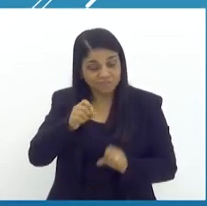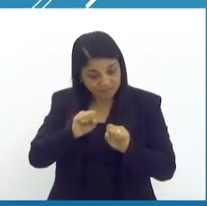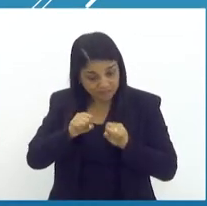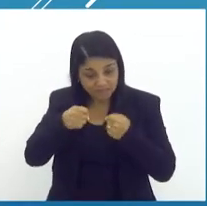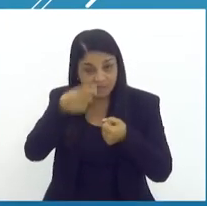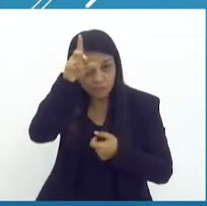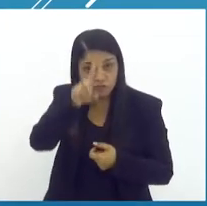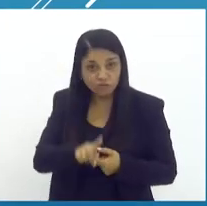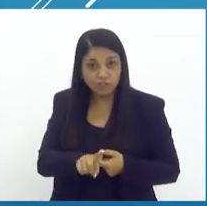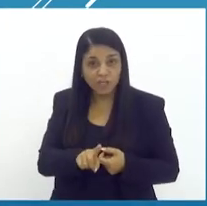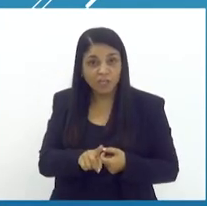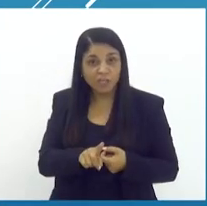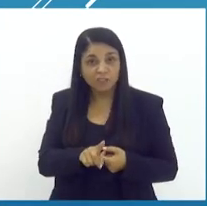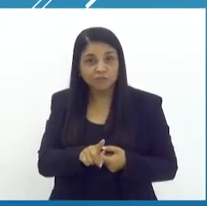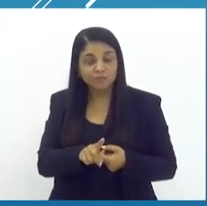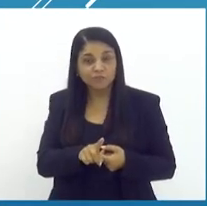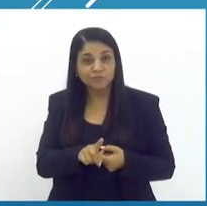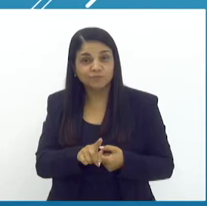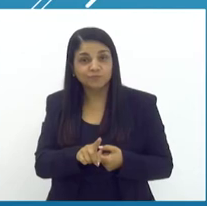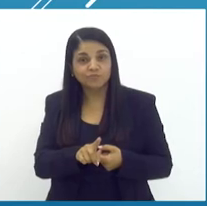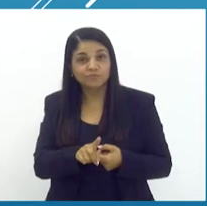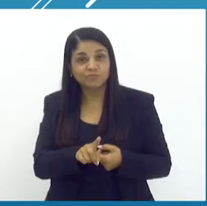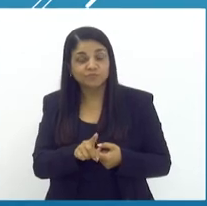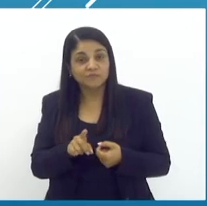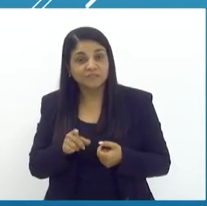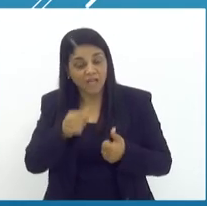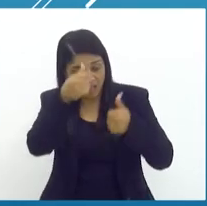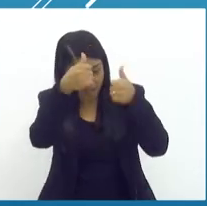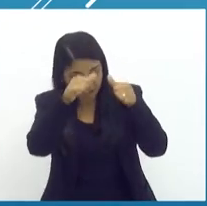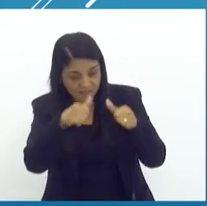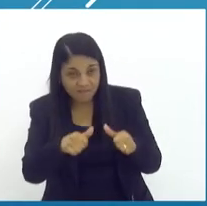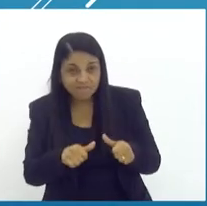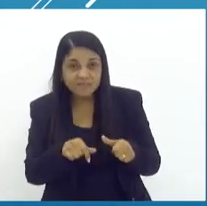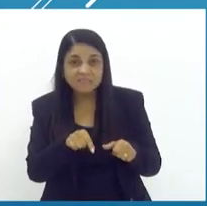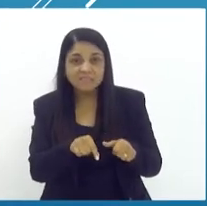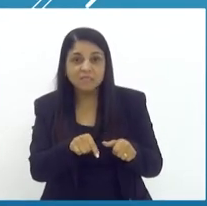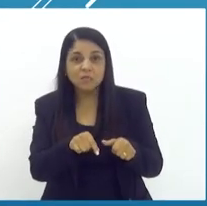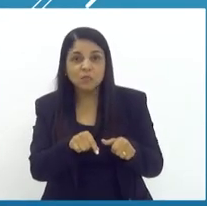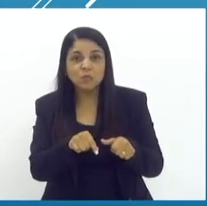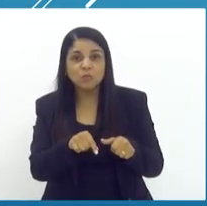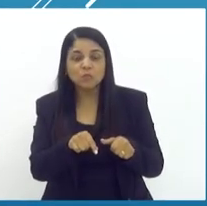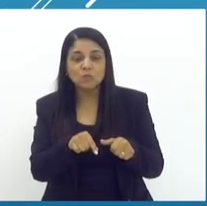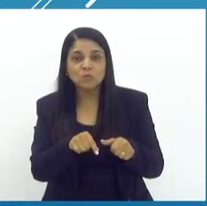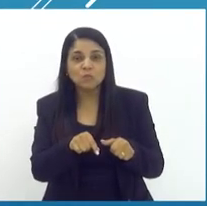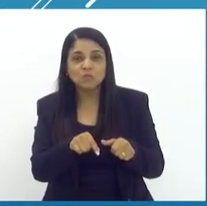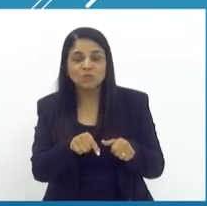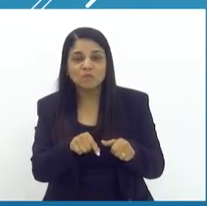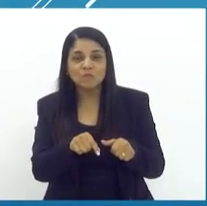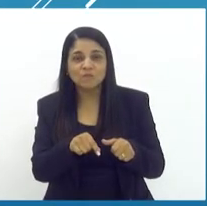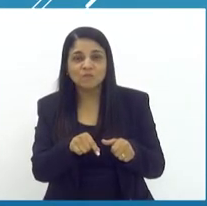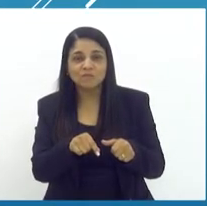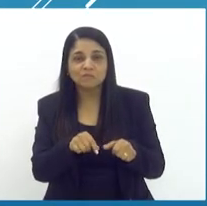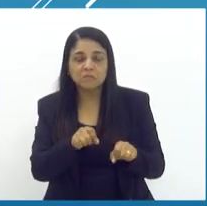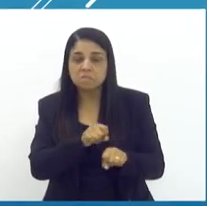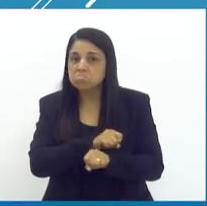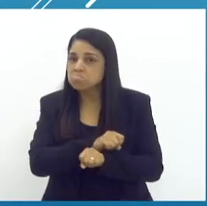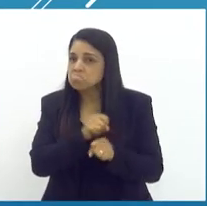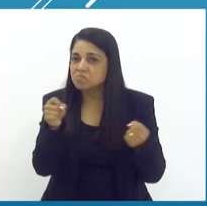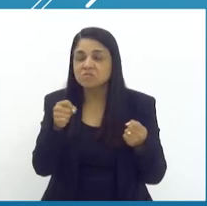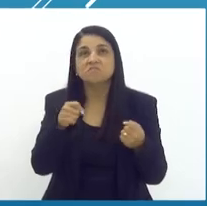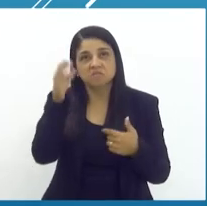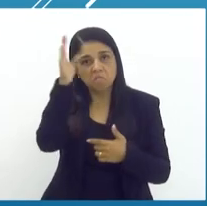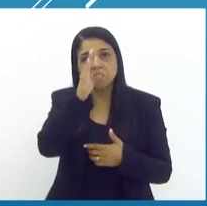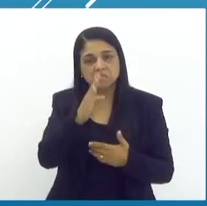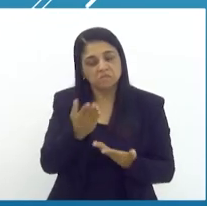de lançamento de química do lançamento da revisão por aquele que é afetado pelo lançamento surreal é Brasil